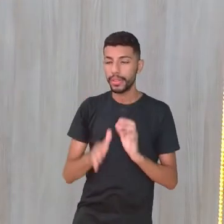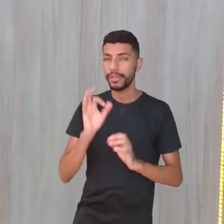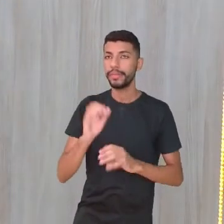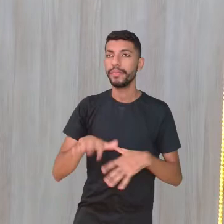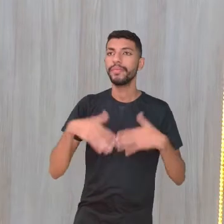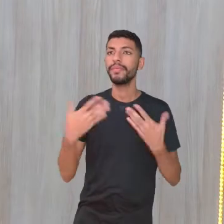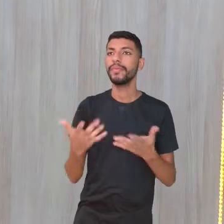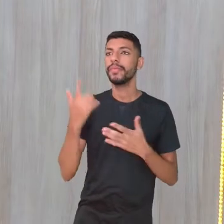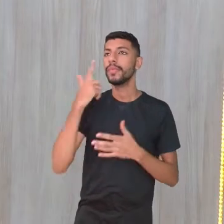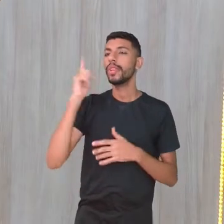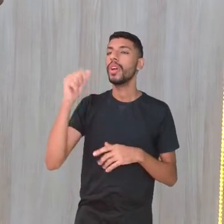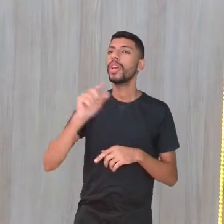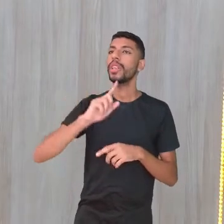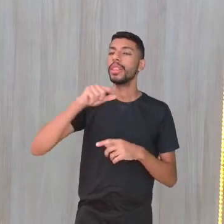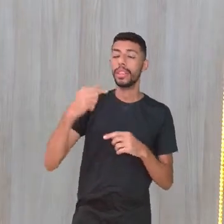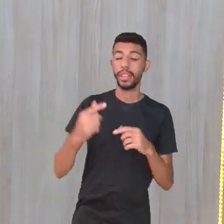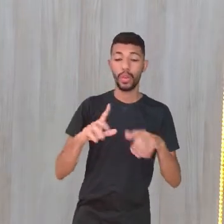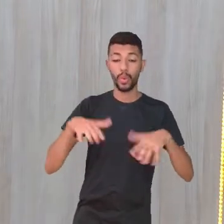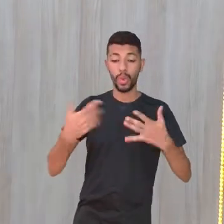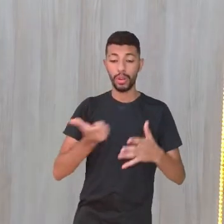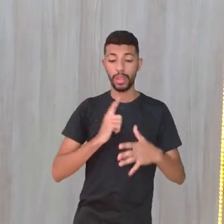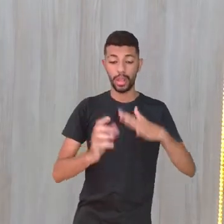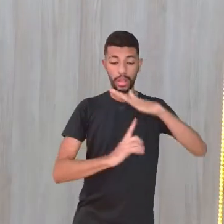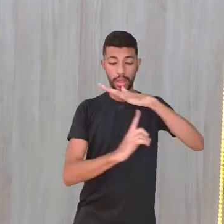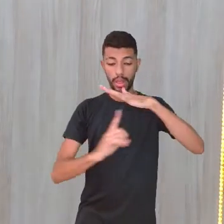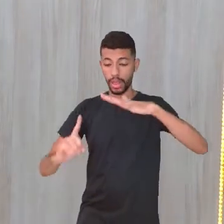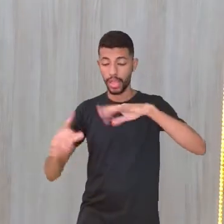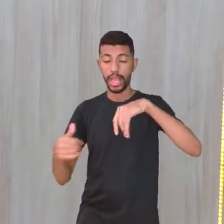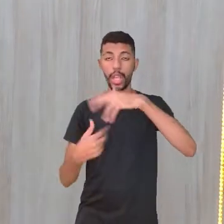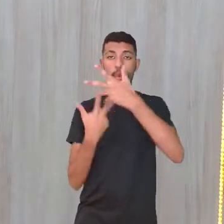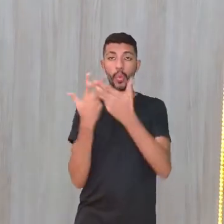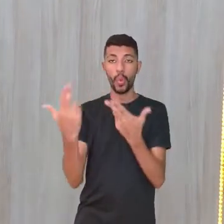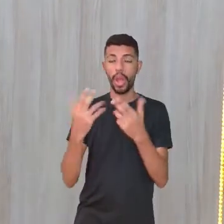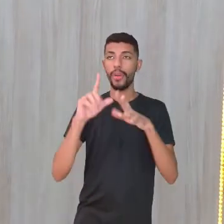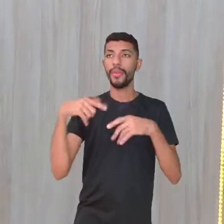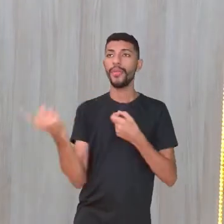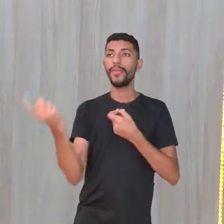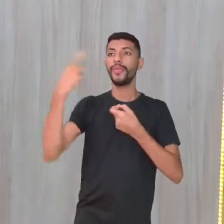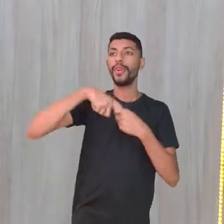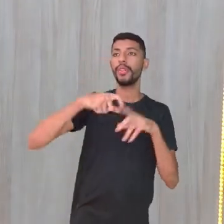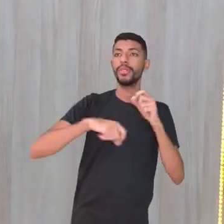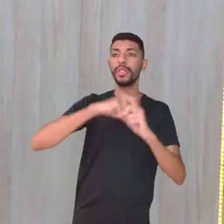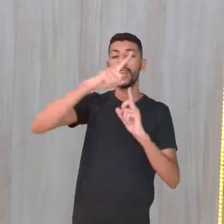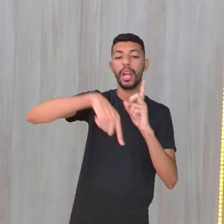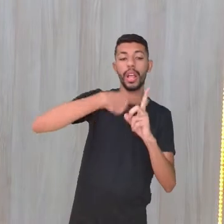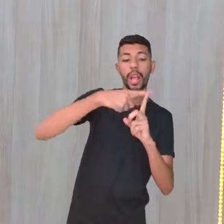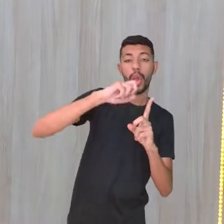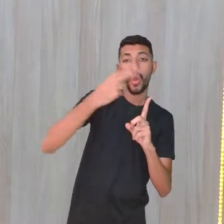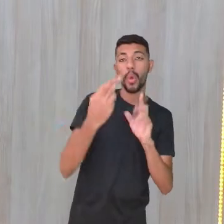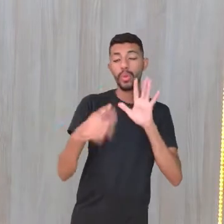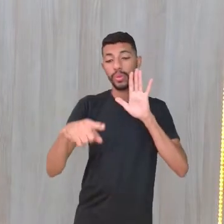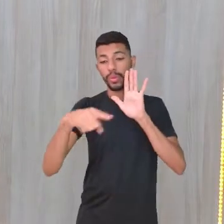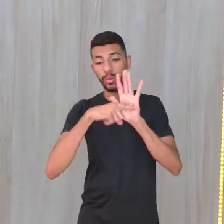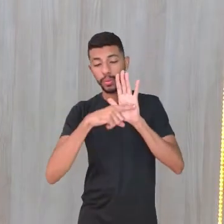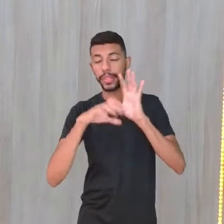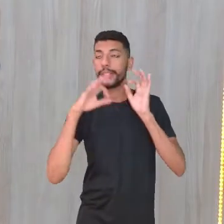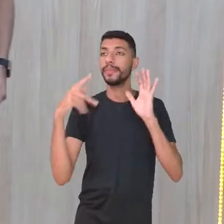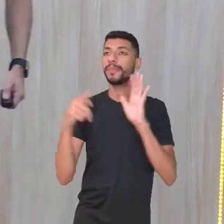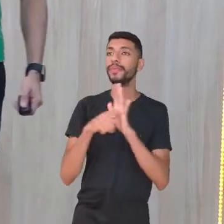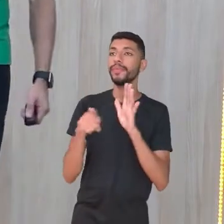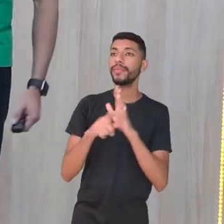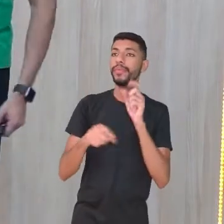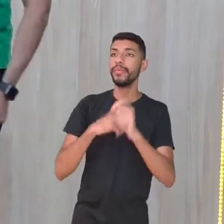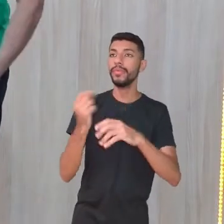denominadores ficam iguais, a gente retorna aqui, ó, para a adição ou subtração dos numeradores e repete o